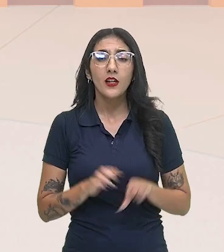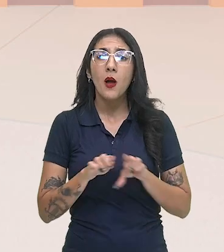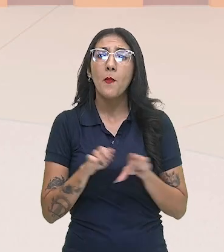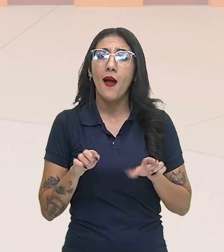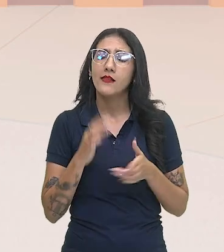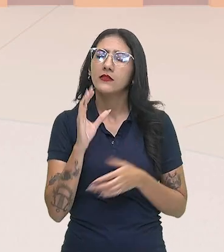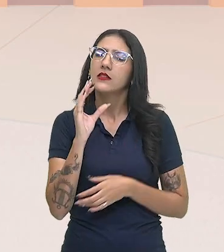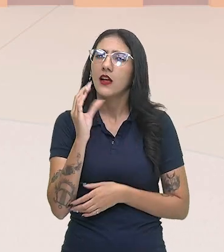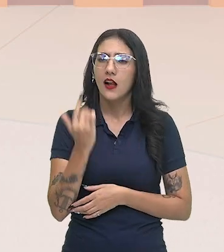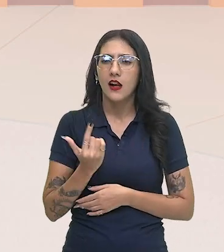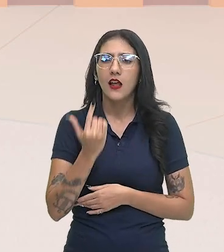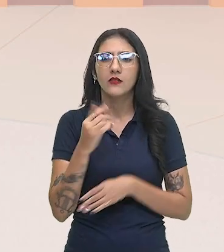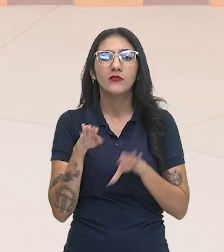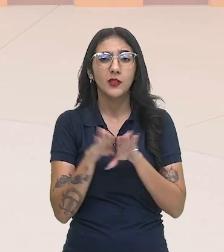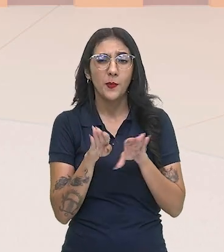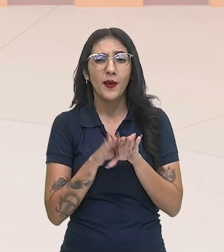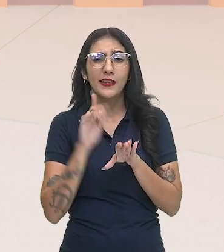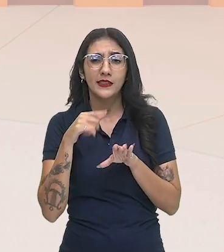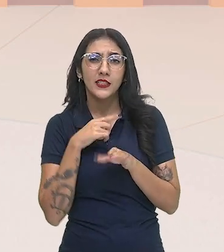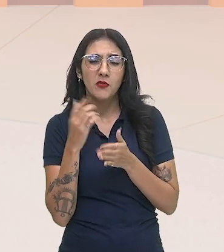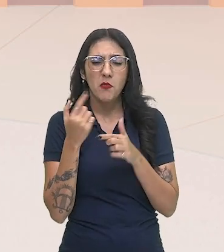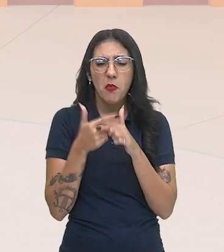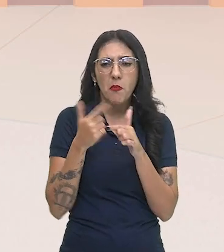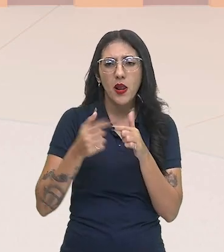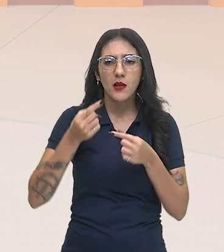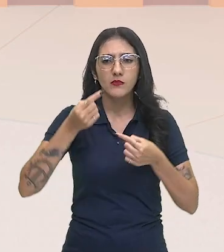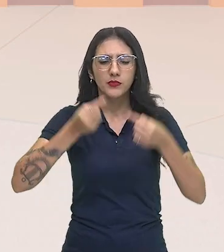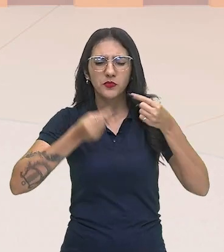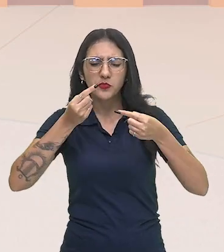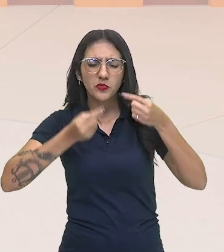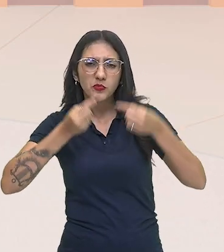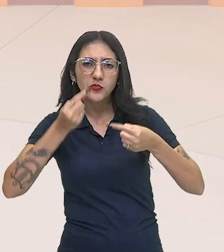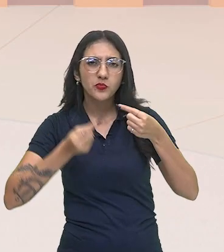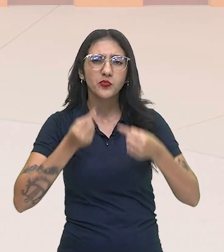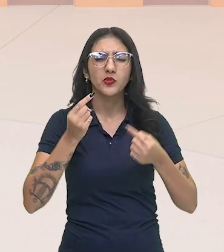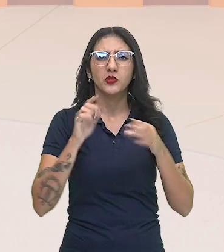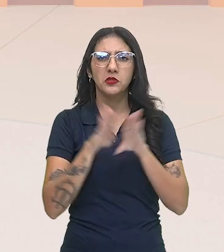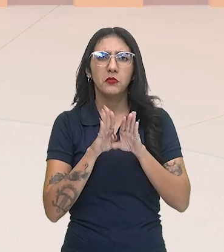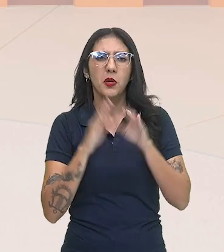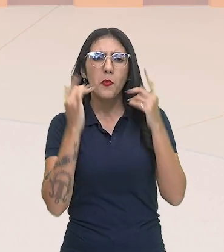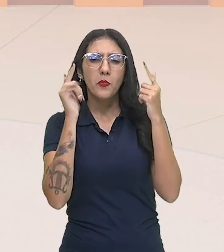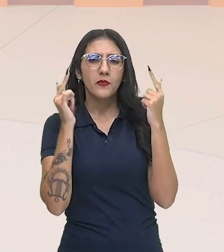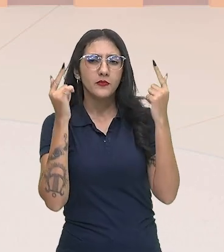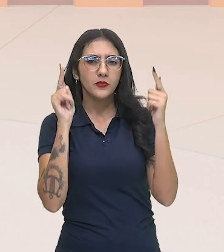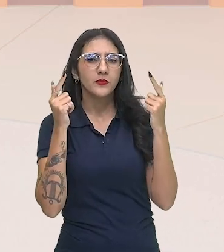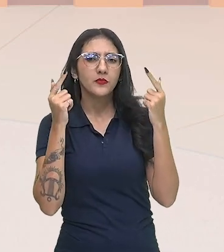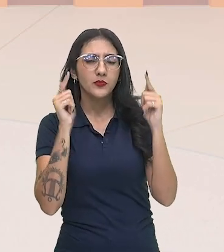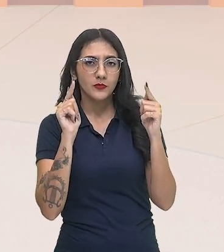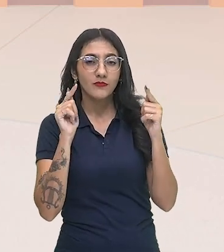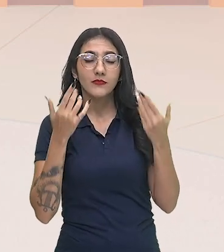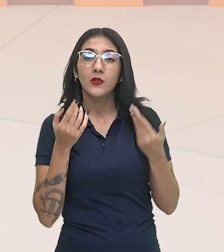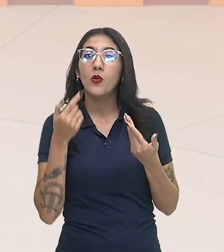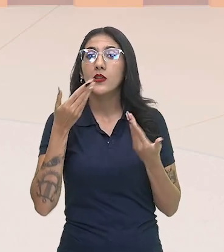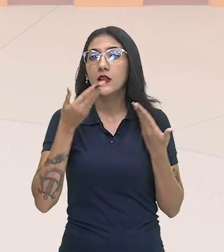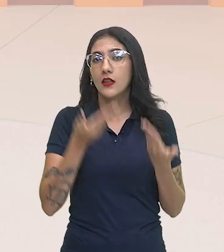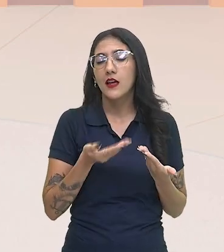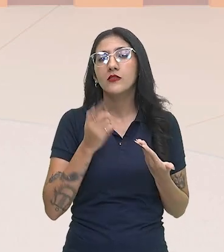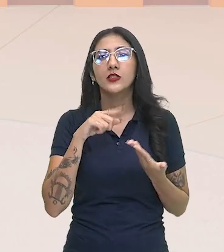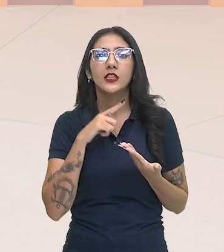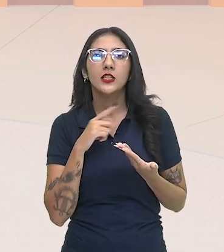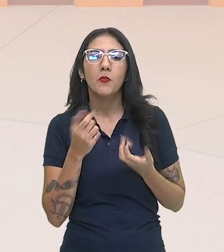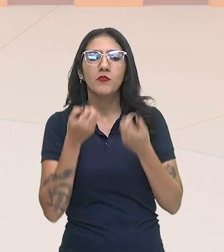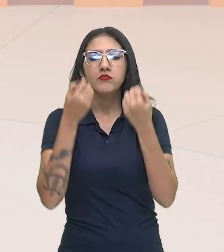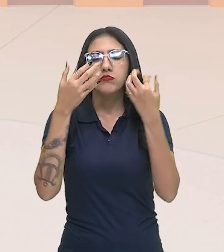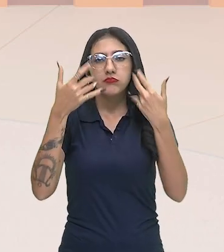trazer também alguns conflitos, algumas reivindicações, que são justamente o que nós estamos falando